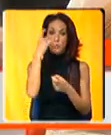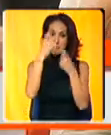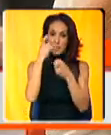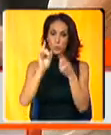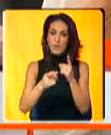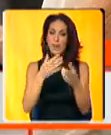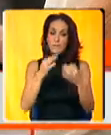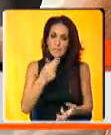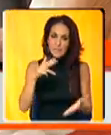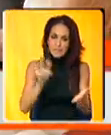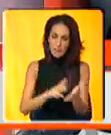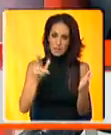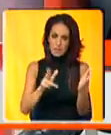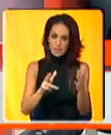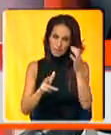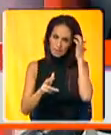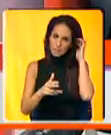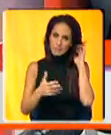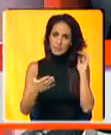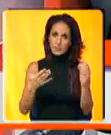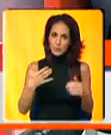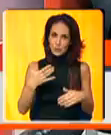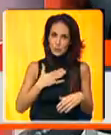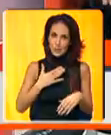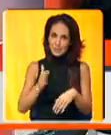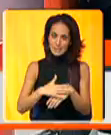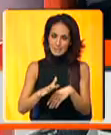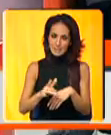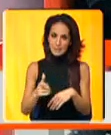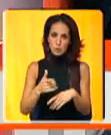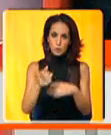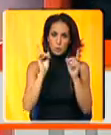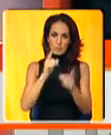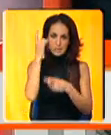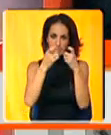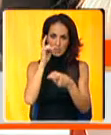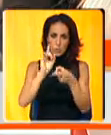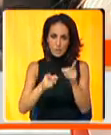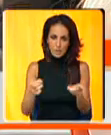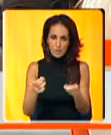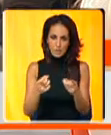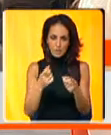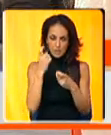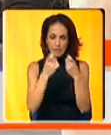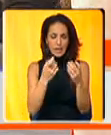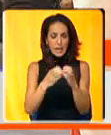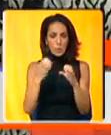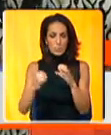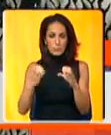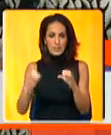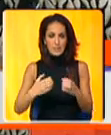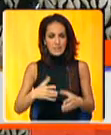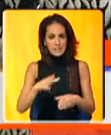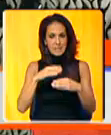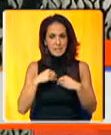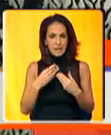o que seja sincero connosco. Não quer dar às de Vila Diogo. Pois não, tá bom. Ah. Começa a pensar o quê? É complicado gerir algumas